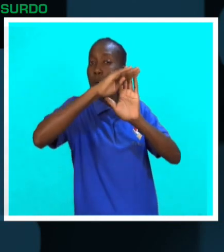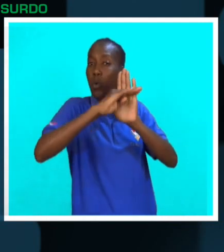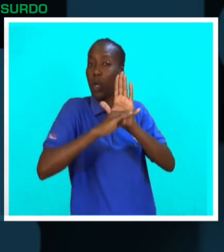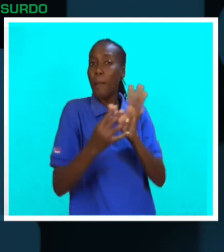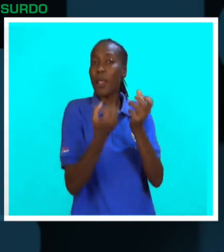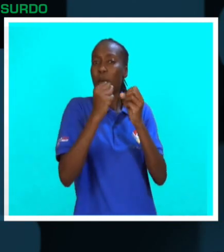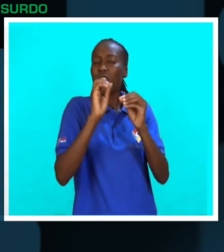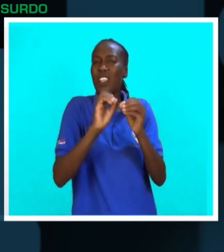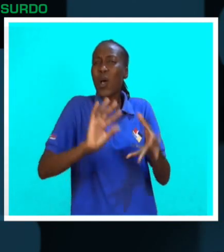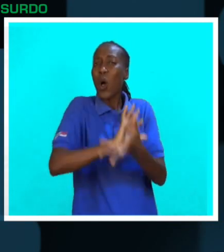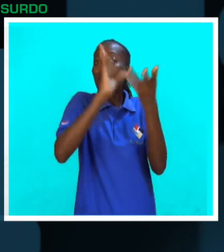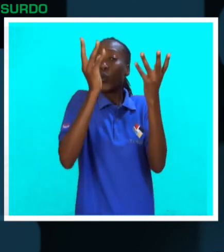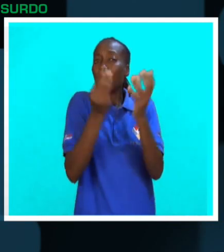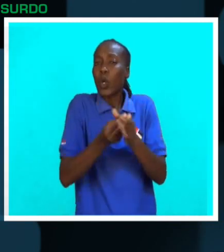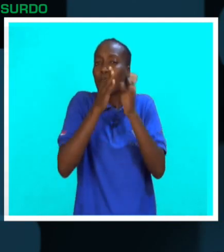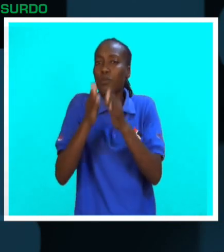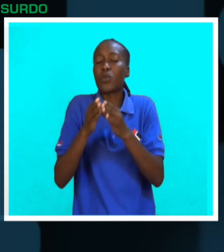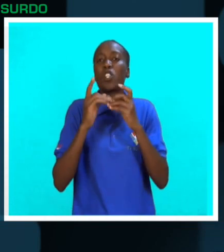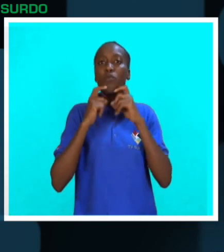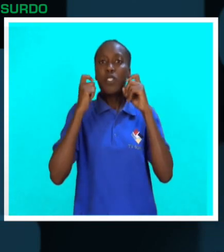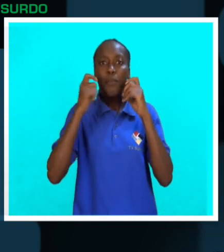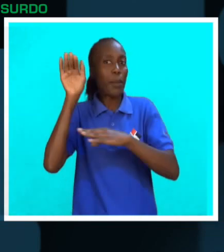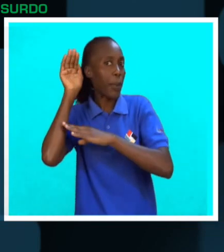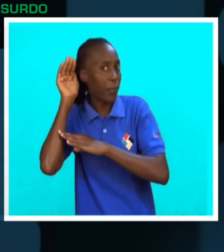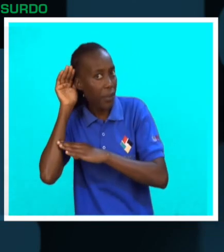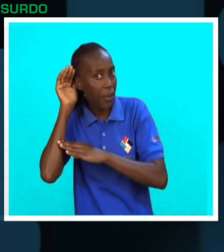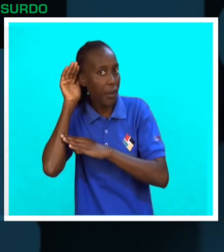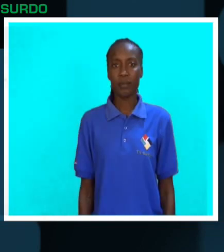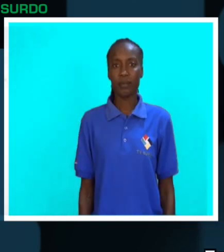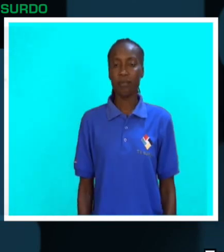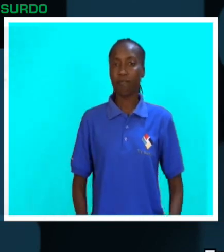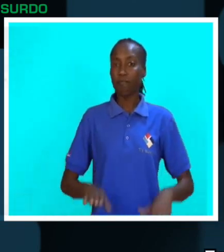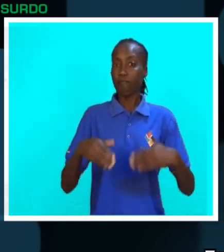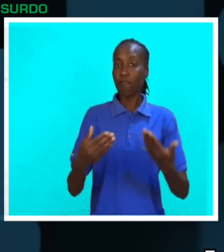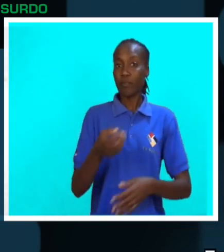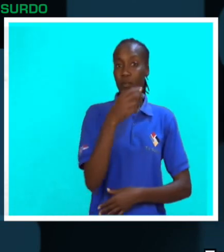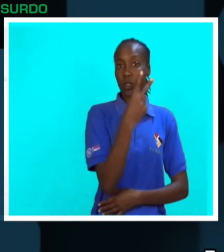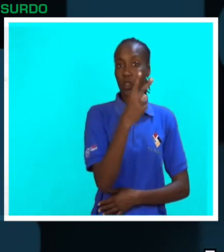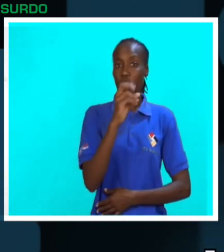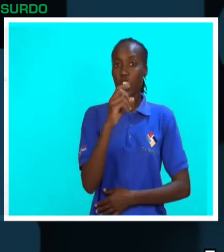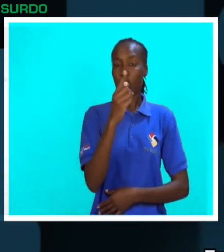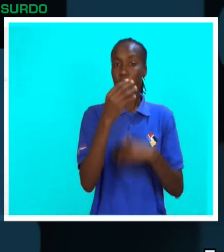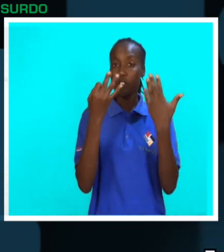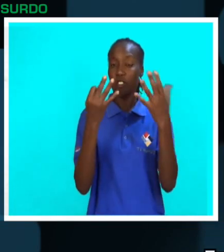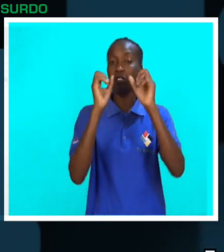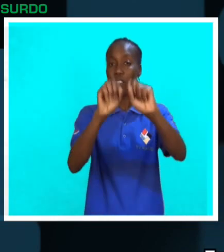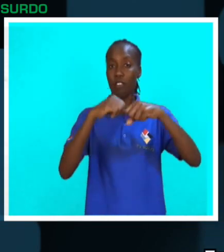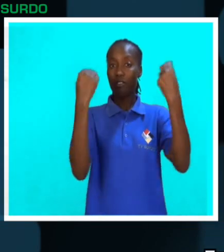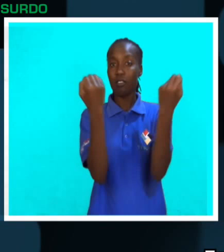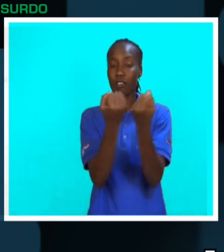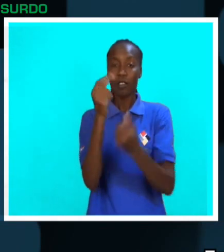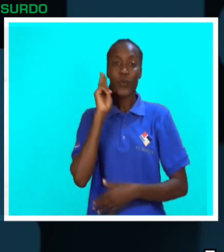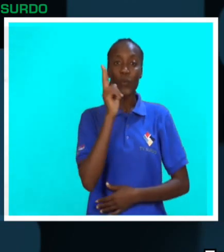exemplo, programas que alcançam todos os moçambicanos? Em 2018, a Sessão dos